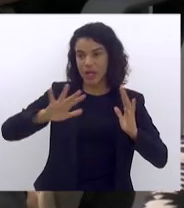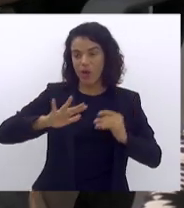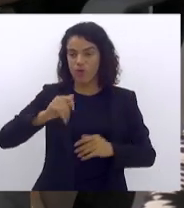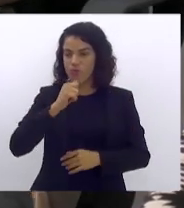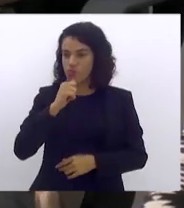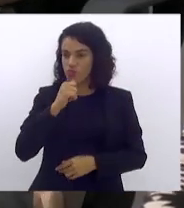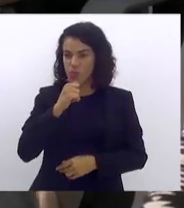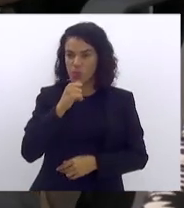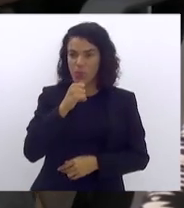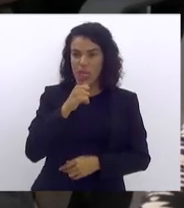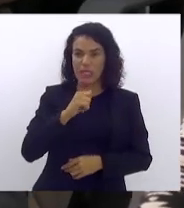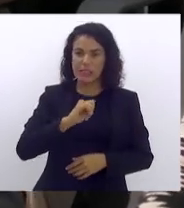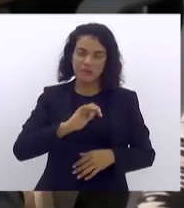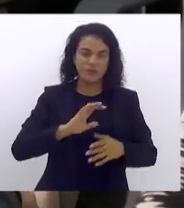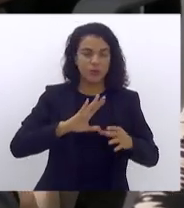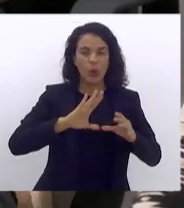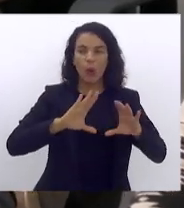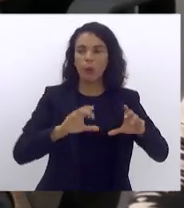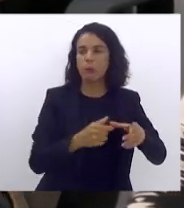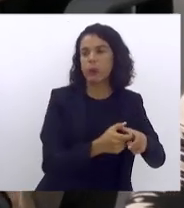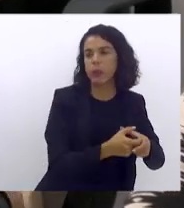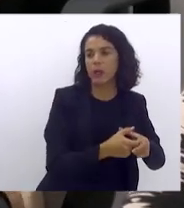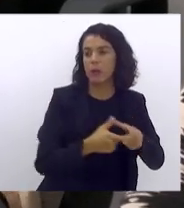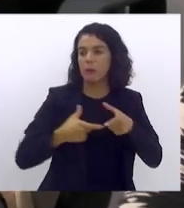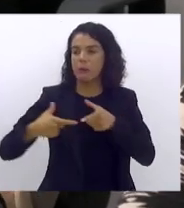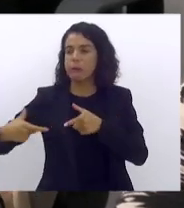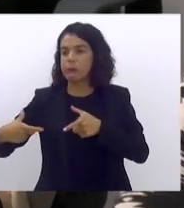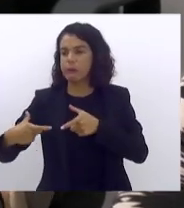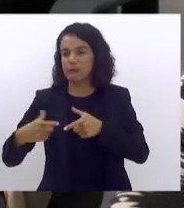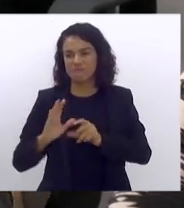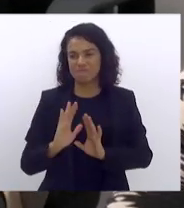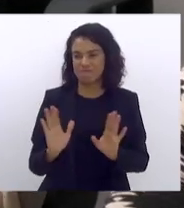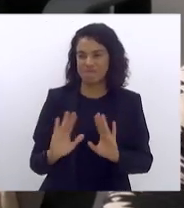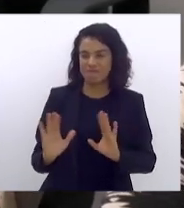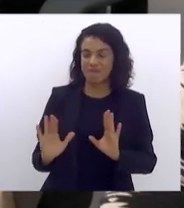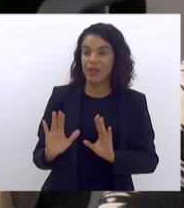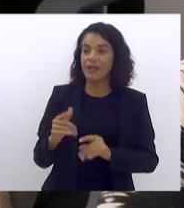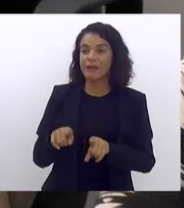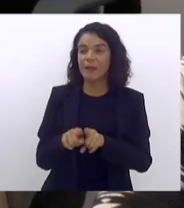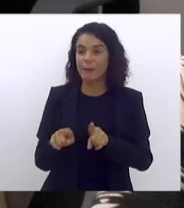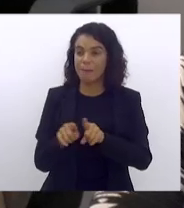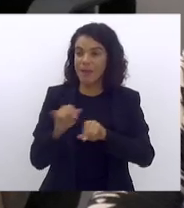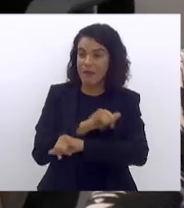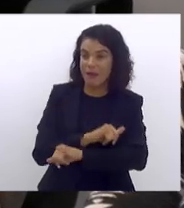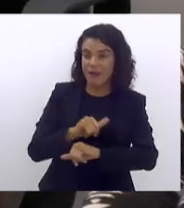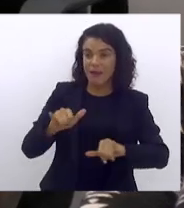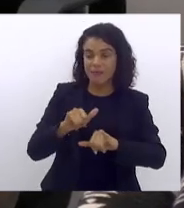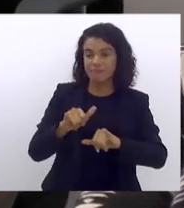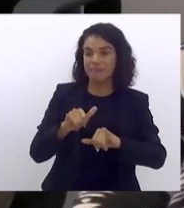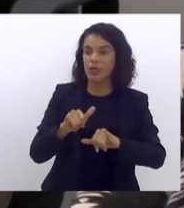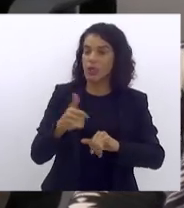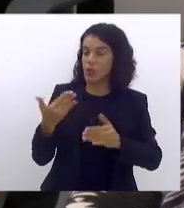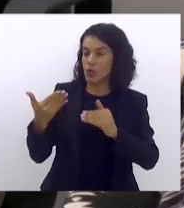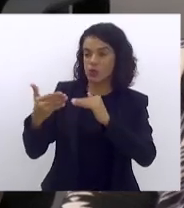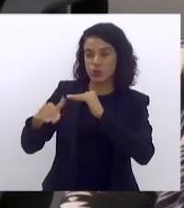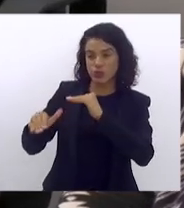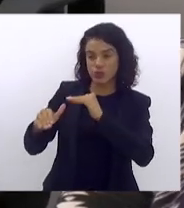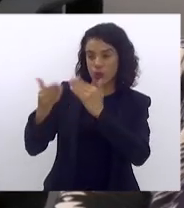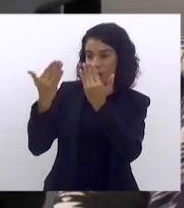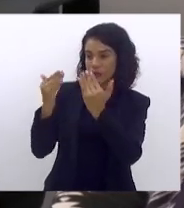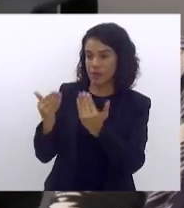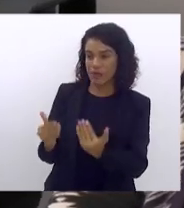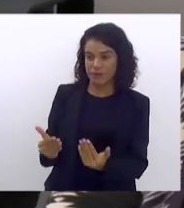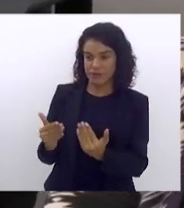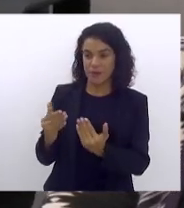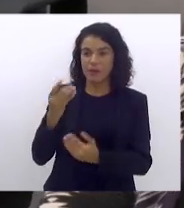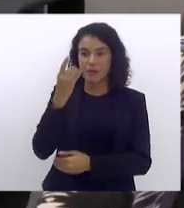essa diferenciação e quero registrar aqui publicamente essa posição. E também quero registrar publicamente que discordo da avaliação de